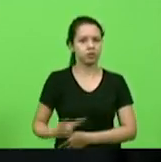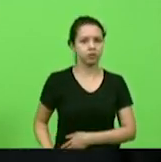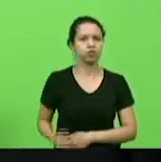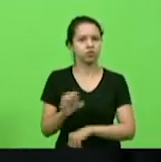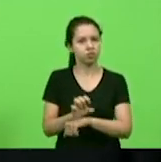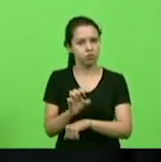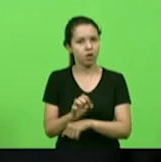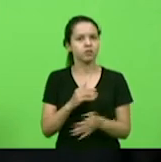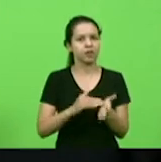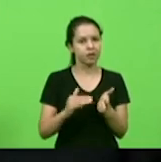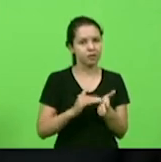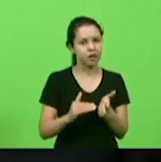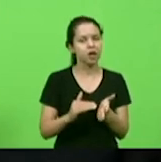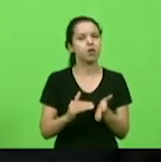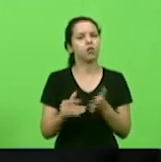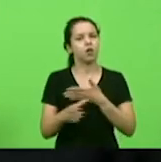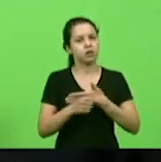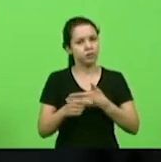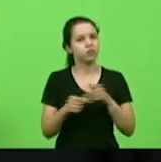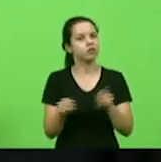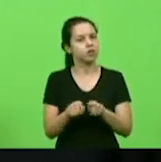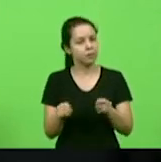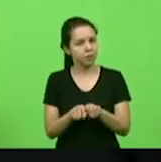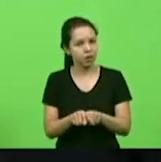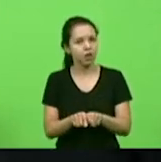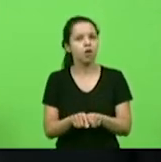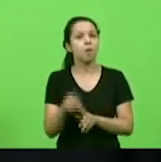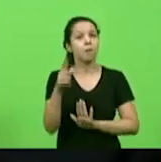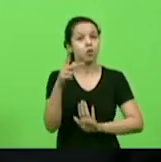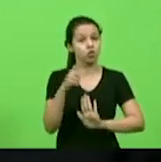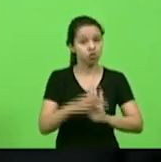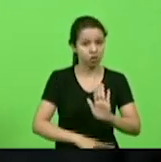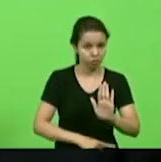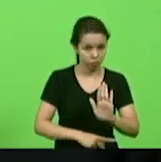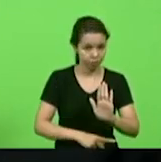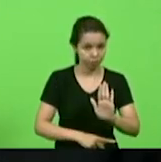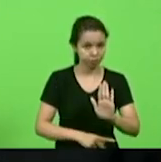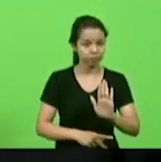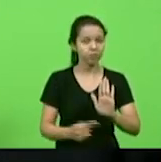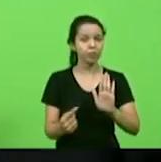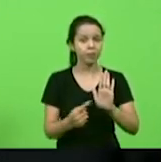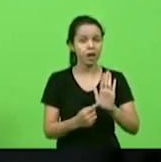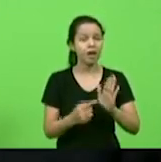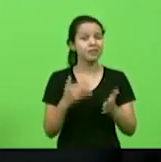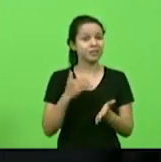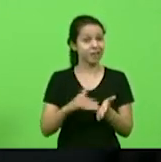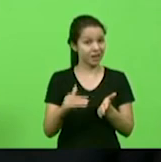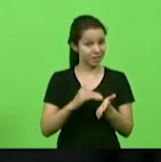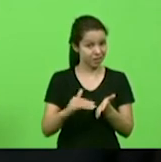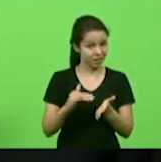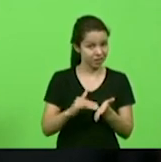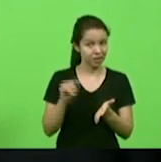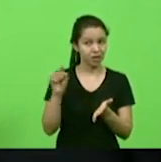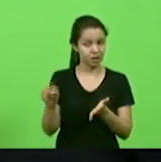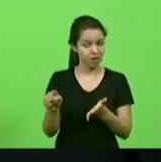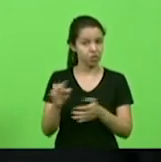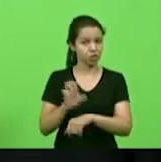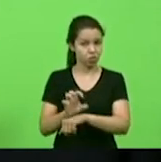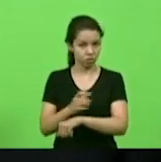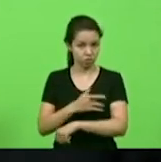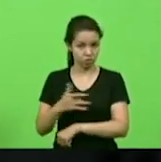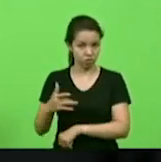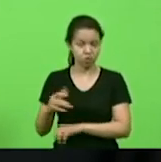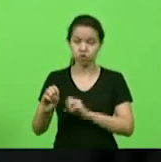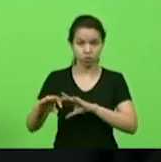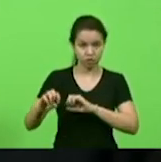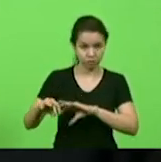engenharia voltados a pequenas obras ou reformas de escolas estaduais. A ideia é firmar parcerias, por